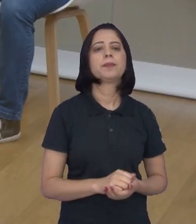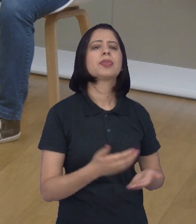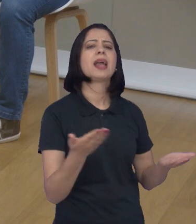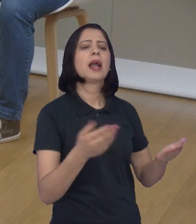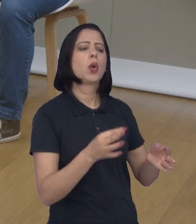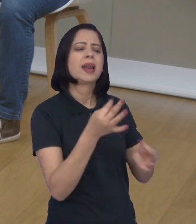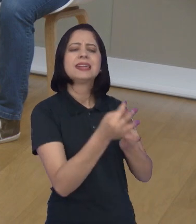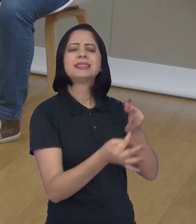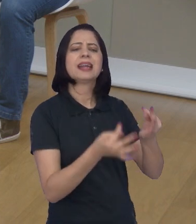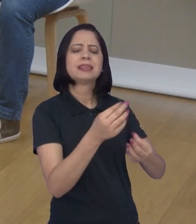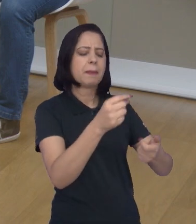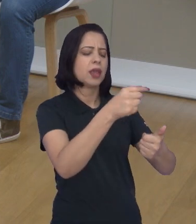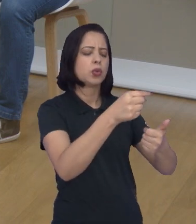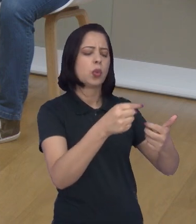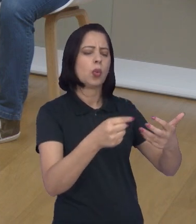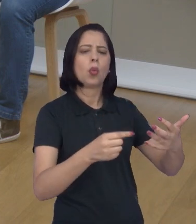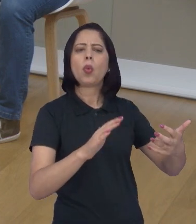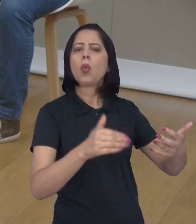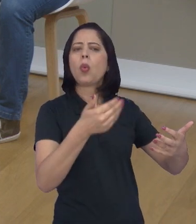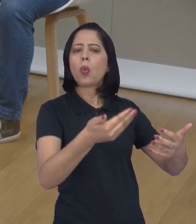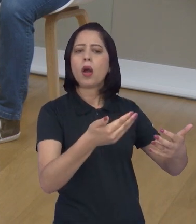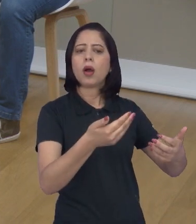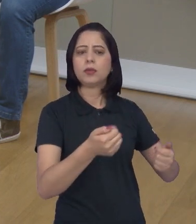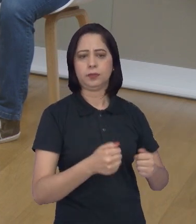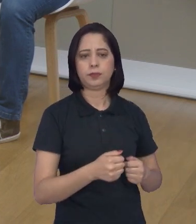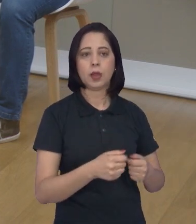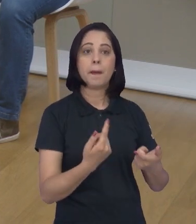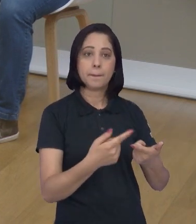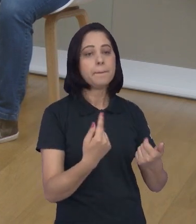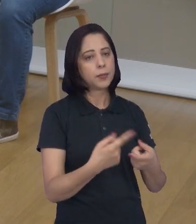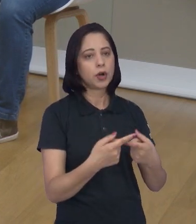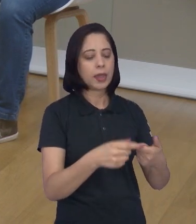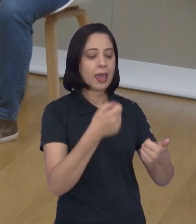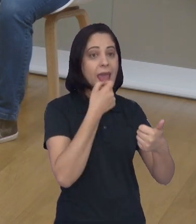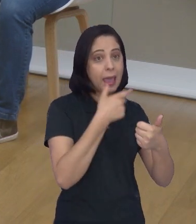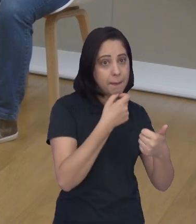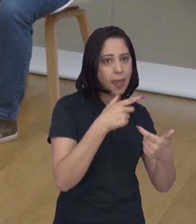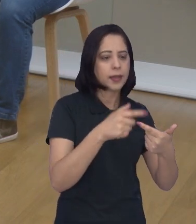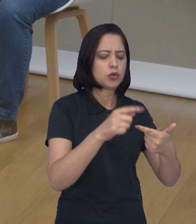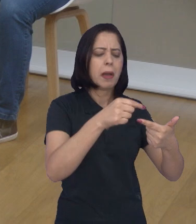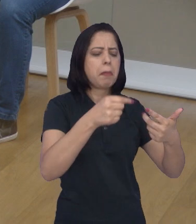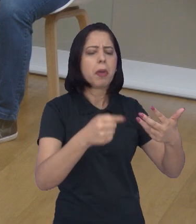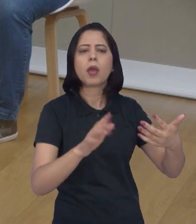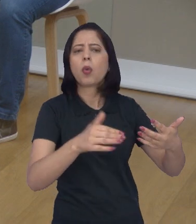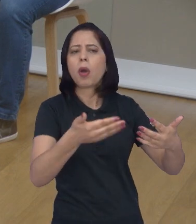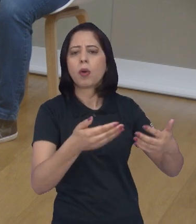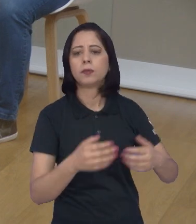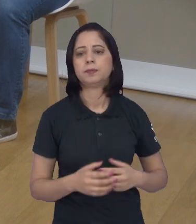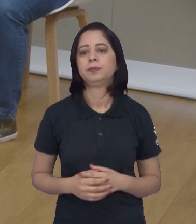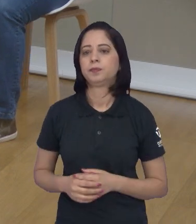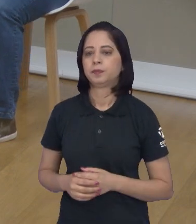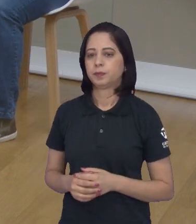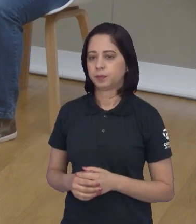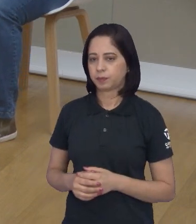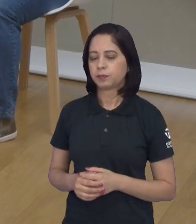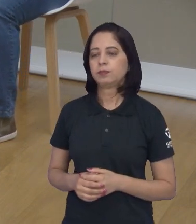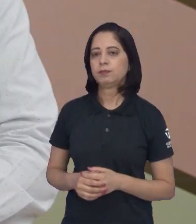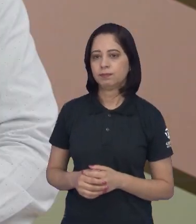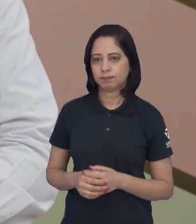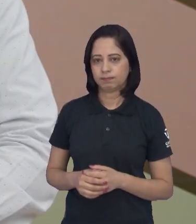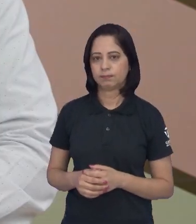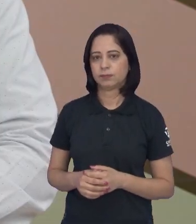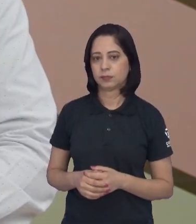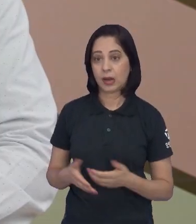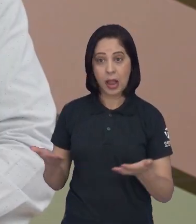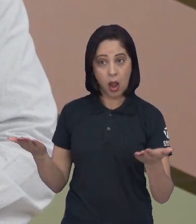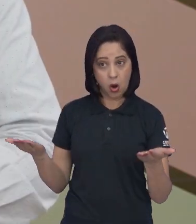PR hipertensão Alé do com uso contínuo é o Arsenal de medicamentos hoje